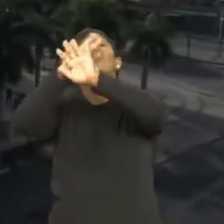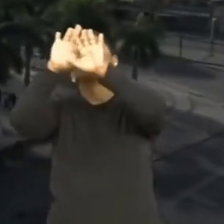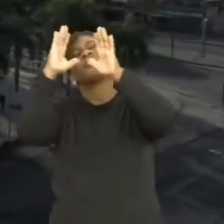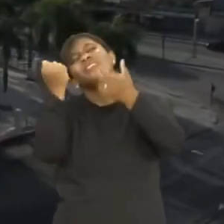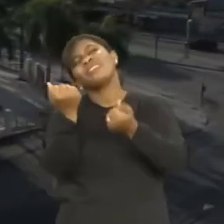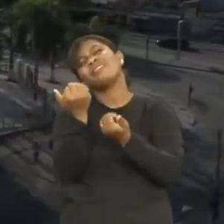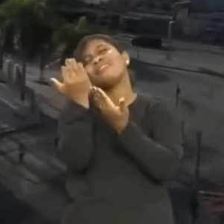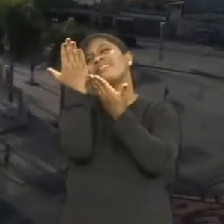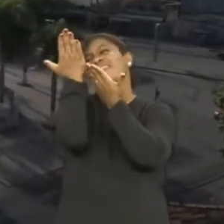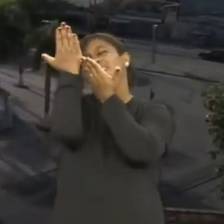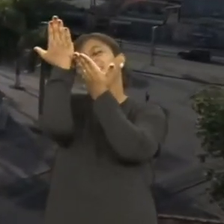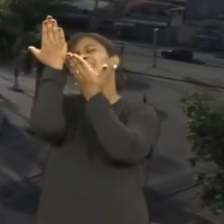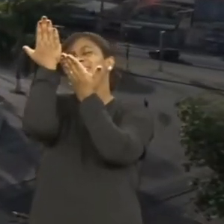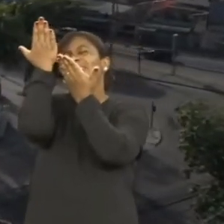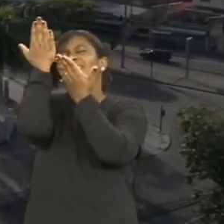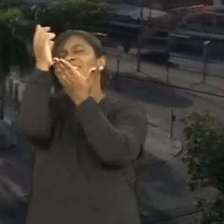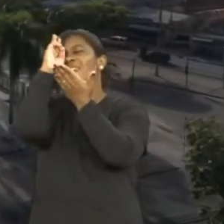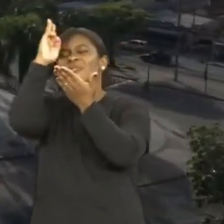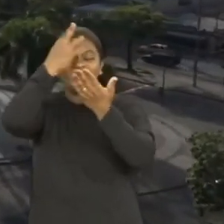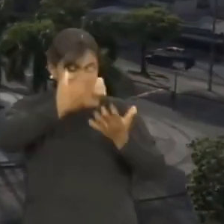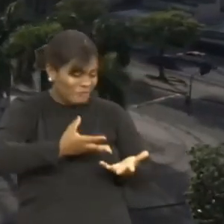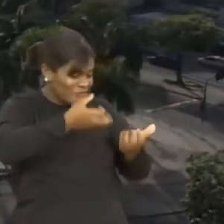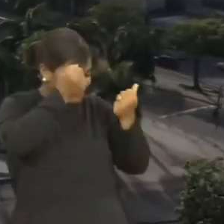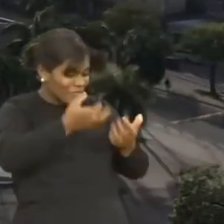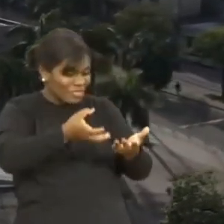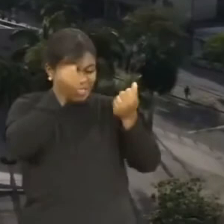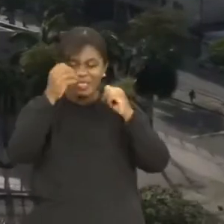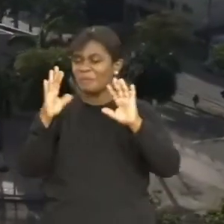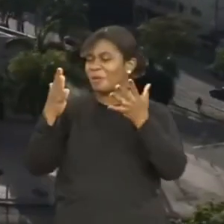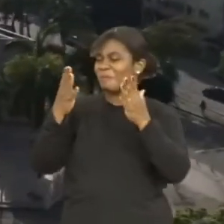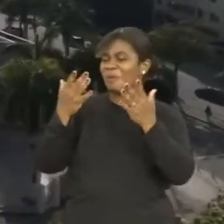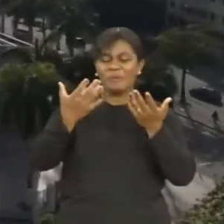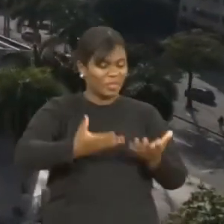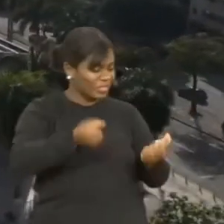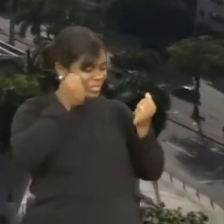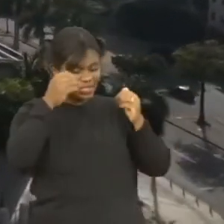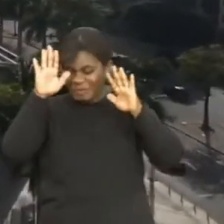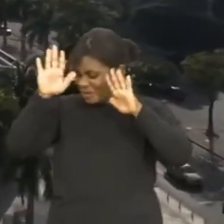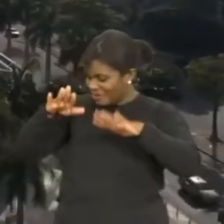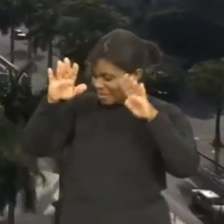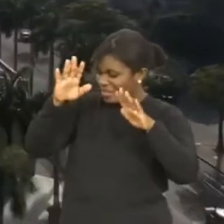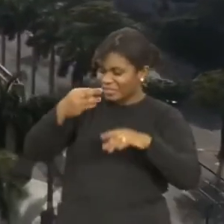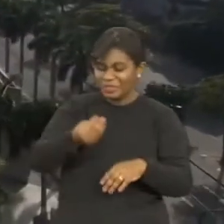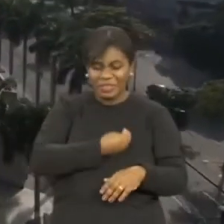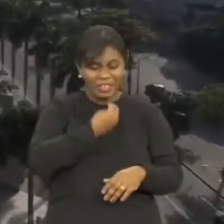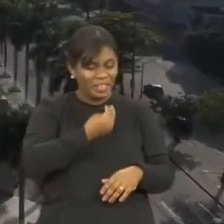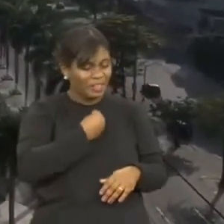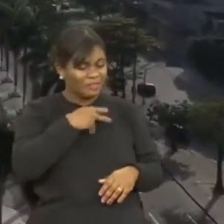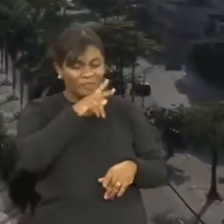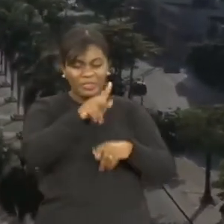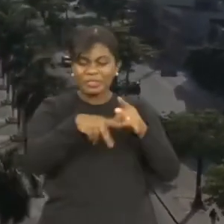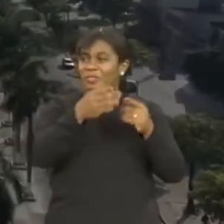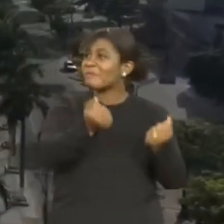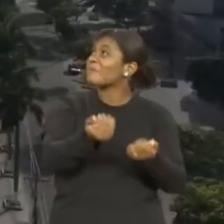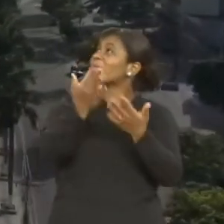Ti. Receba as palmas, receba a adoração, receba a vida do Teu povo.